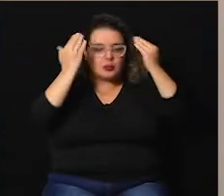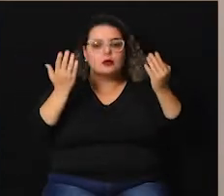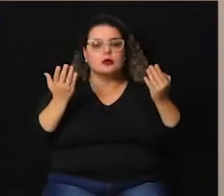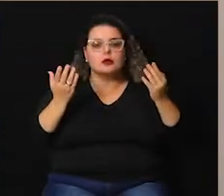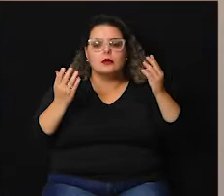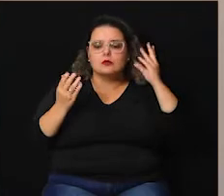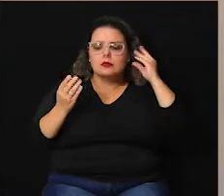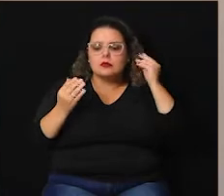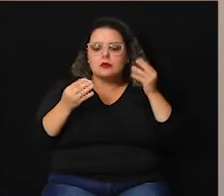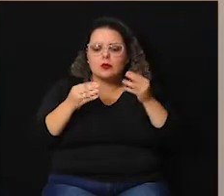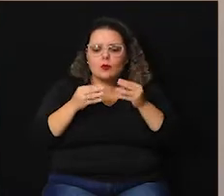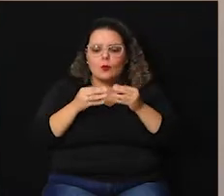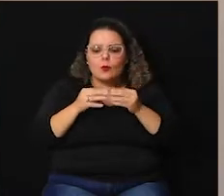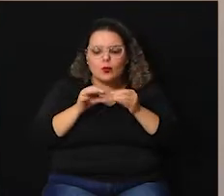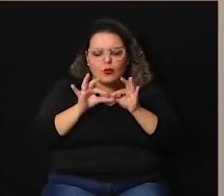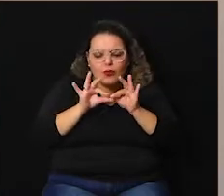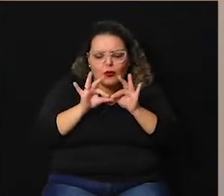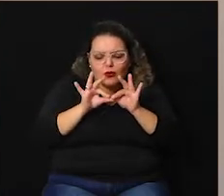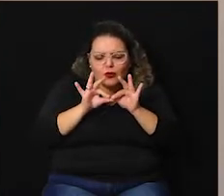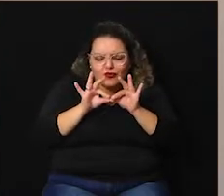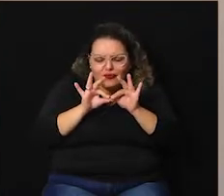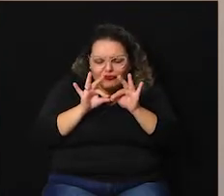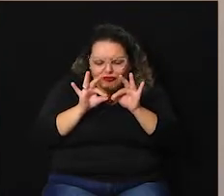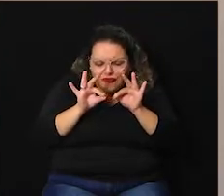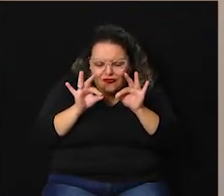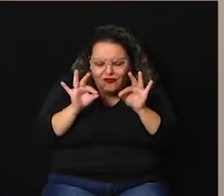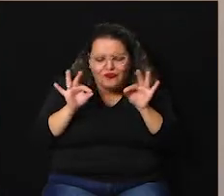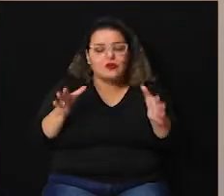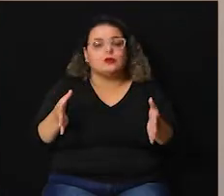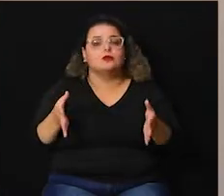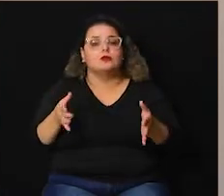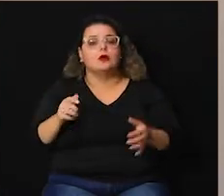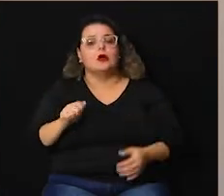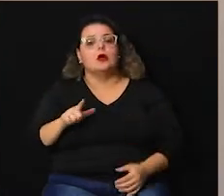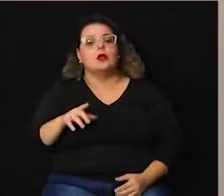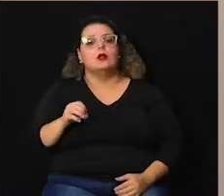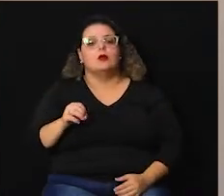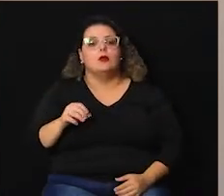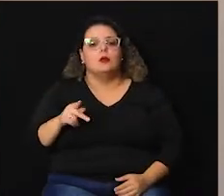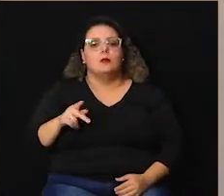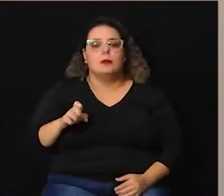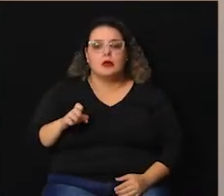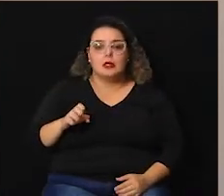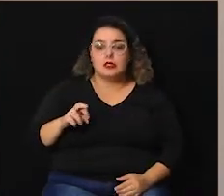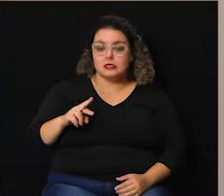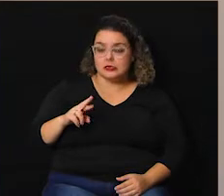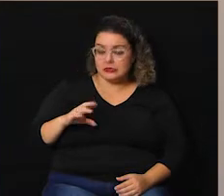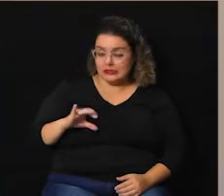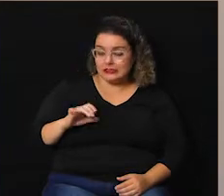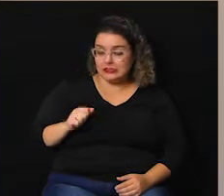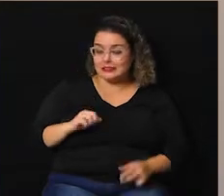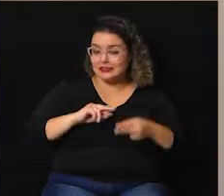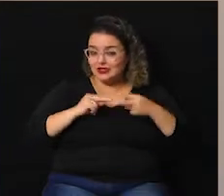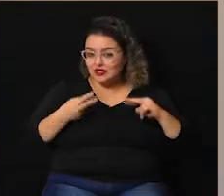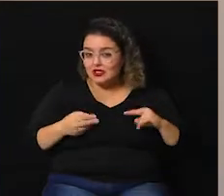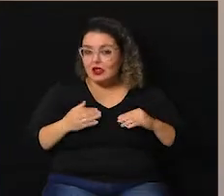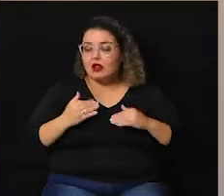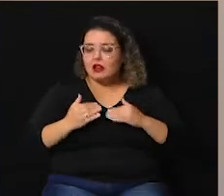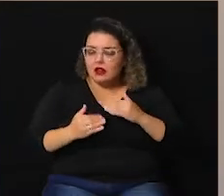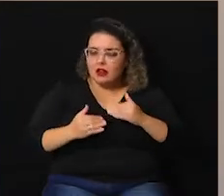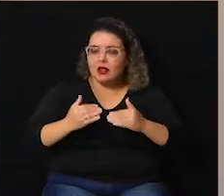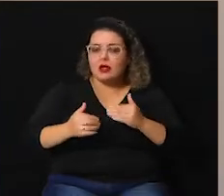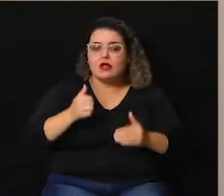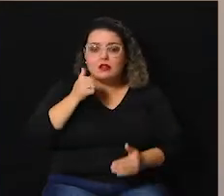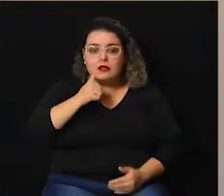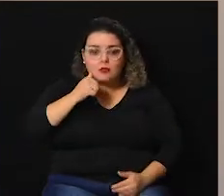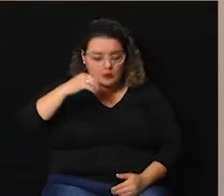a afinar. Então, basicamente, a alopecia androgênica é lenta, de evolução lenta, na mulher,